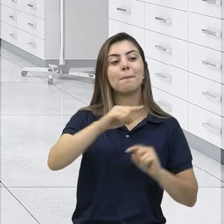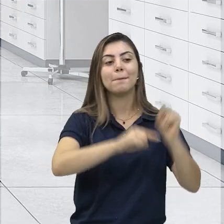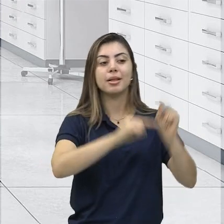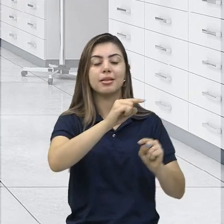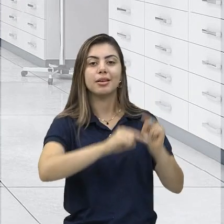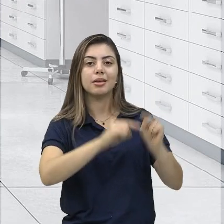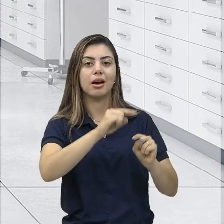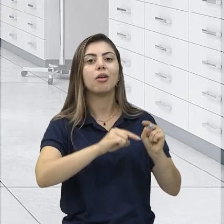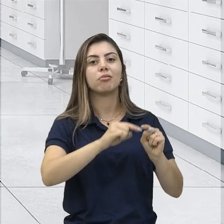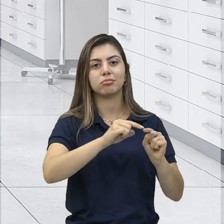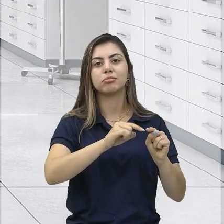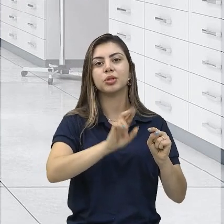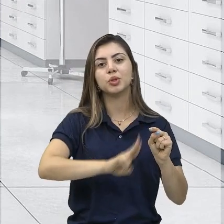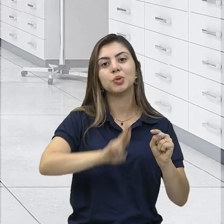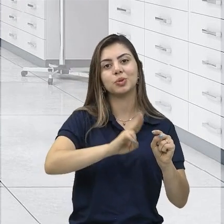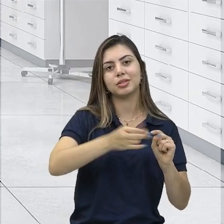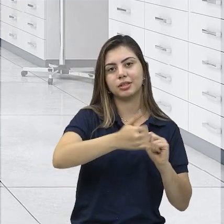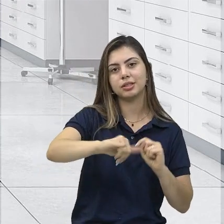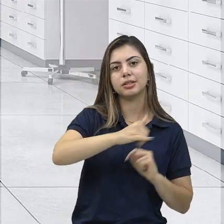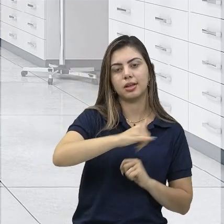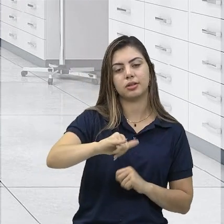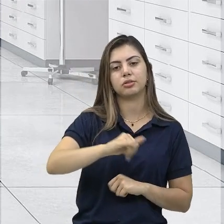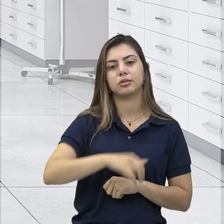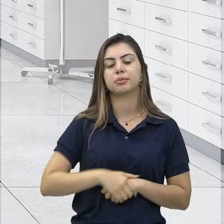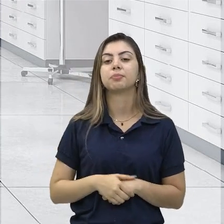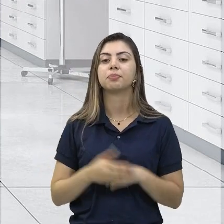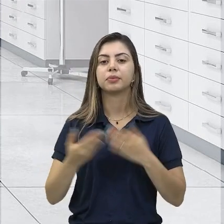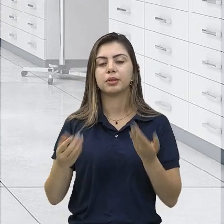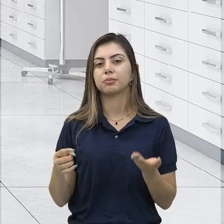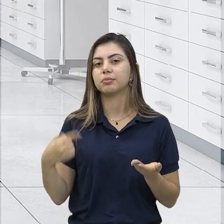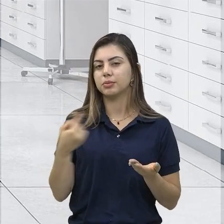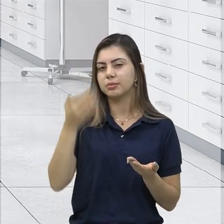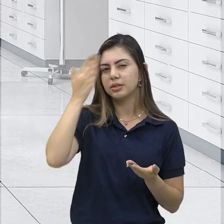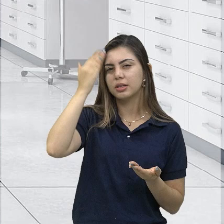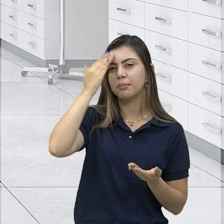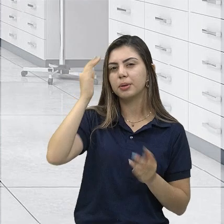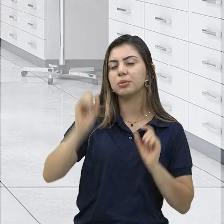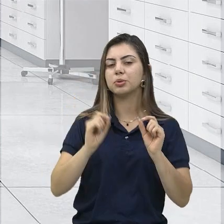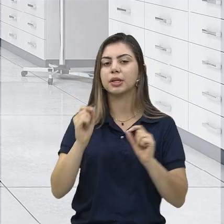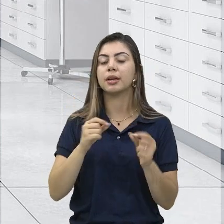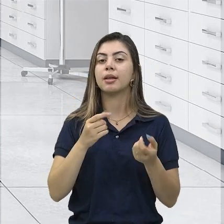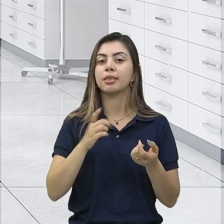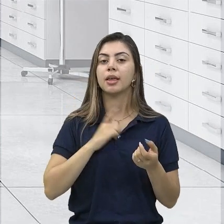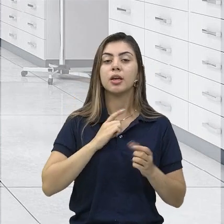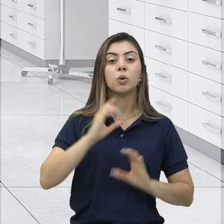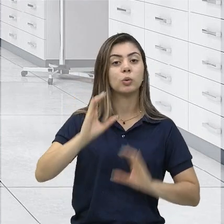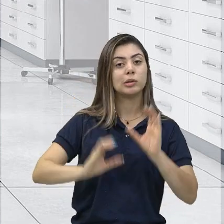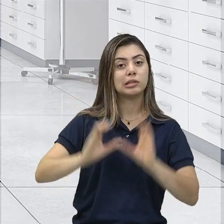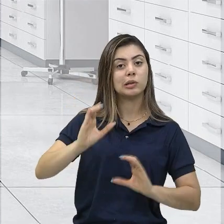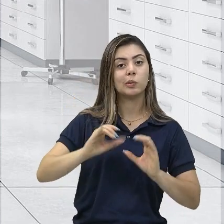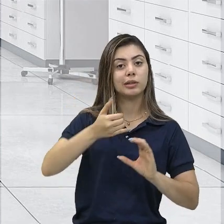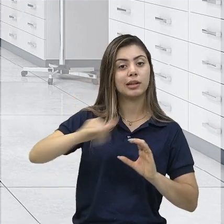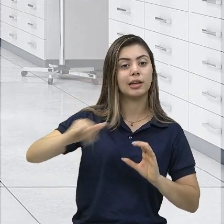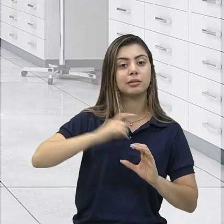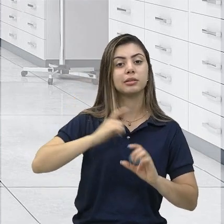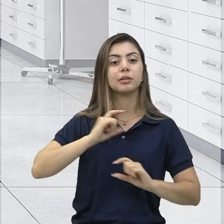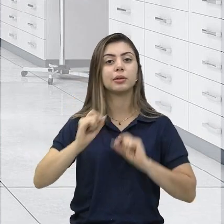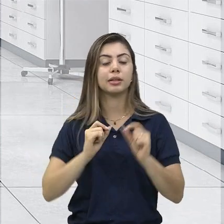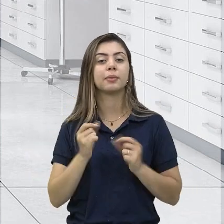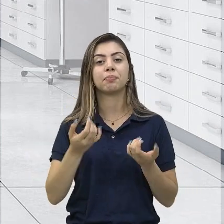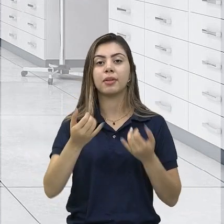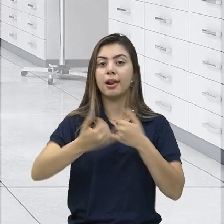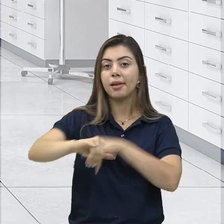já sei que os circuitos elétricos eles estão envolvidos aí na eletrodinâmica, que está envolvida com os elétrons